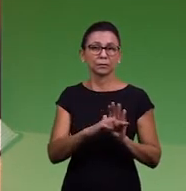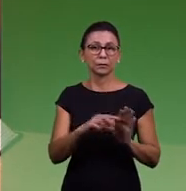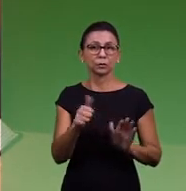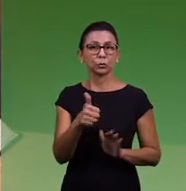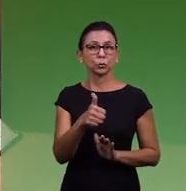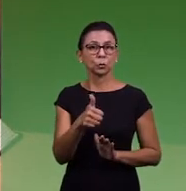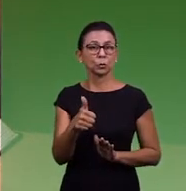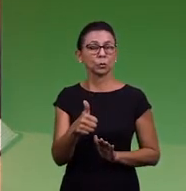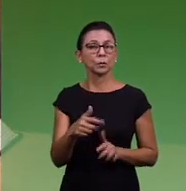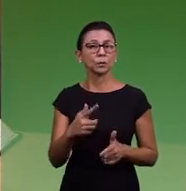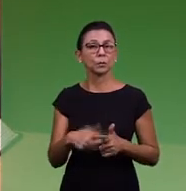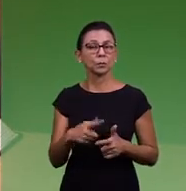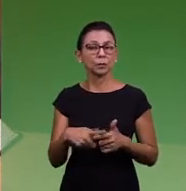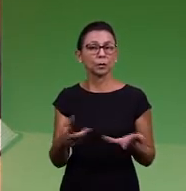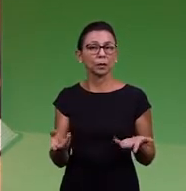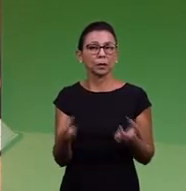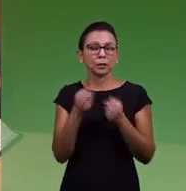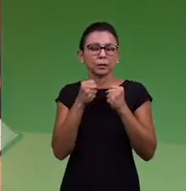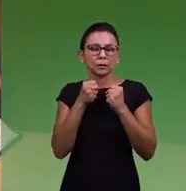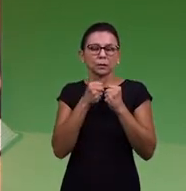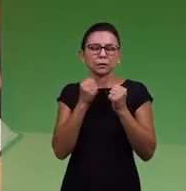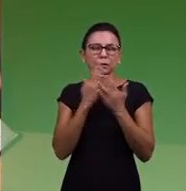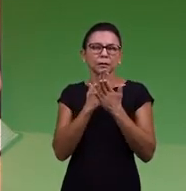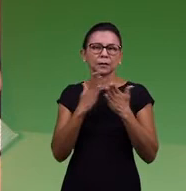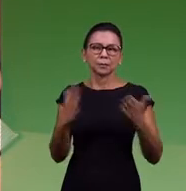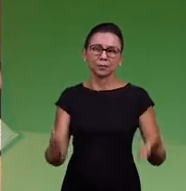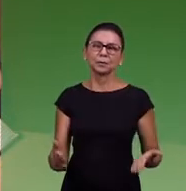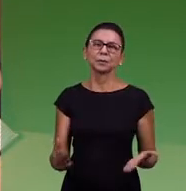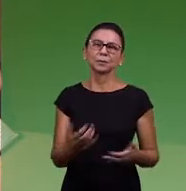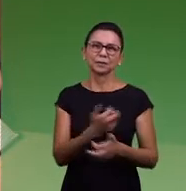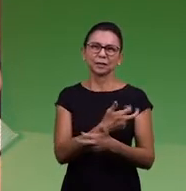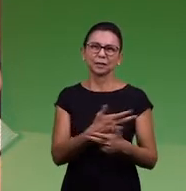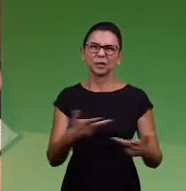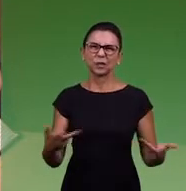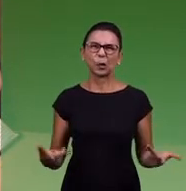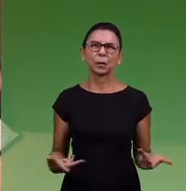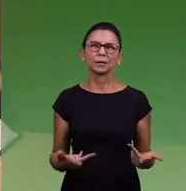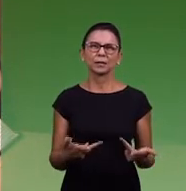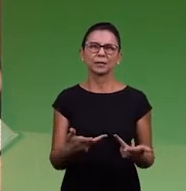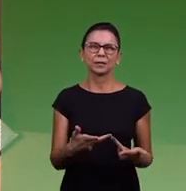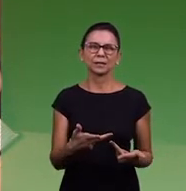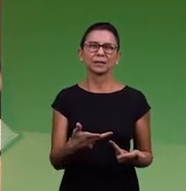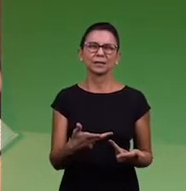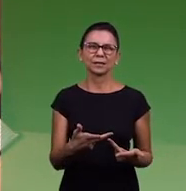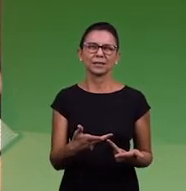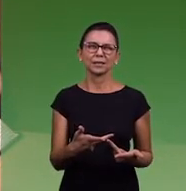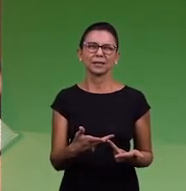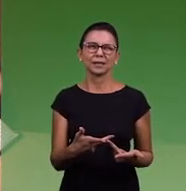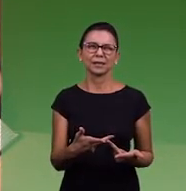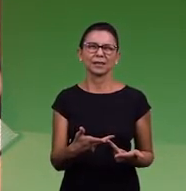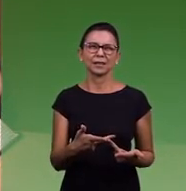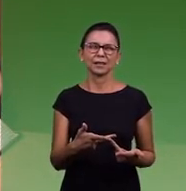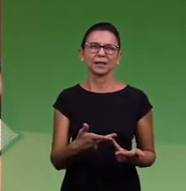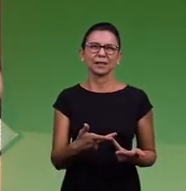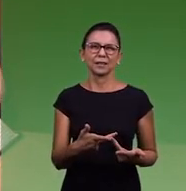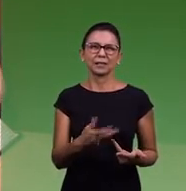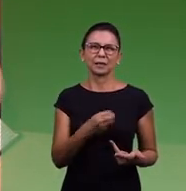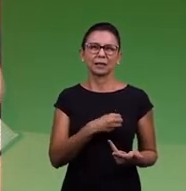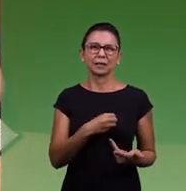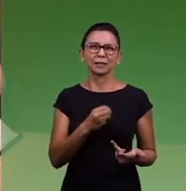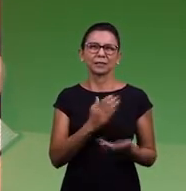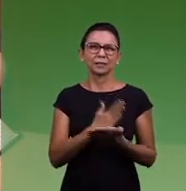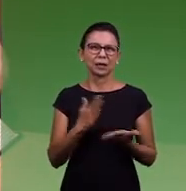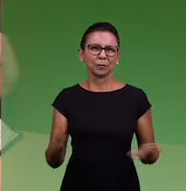11, porque o inverno passou. Quer dizer, o que é salvação? As coisas velhas passaram, eis que tudo se faz novo. O